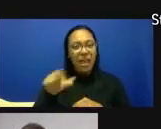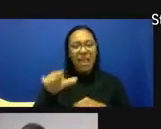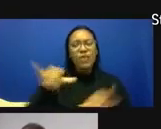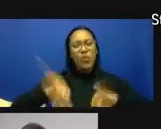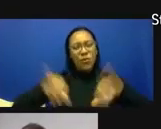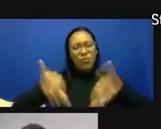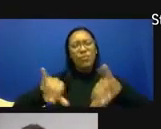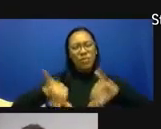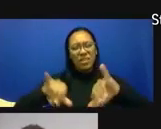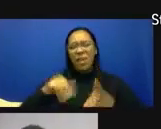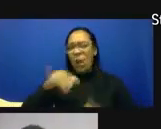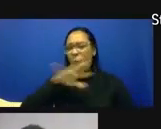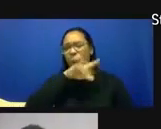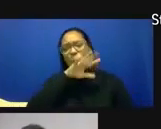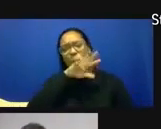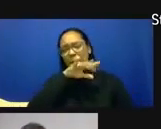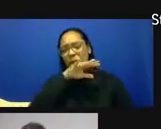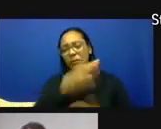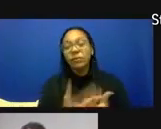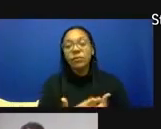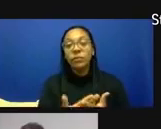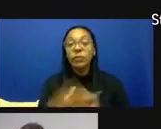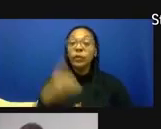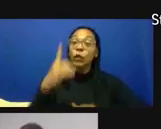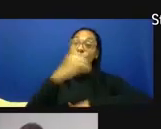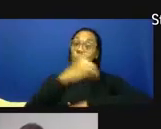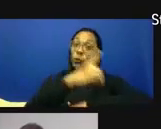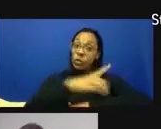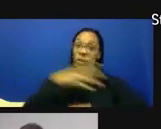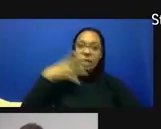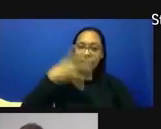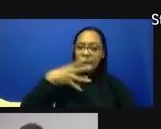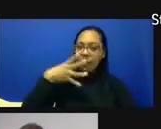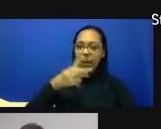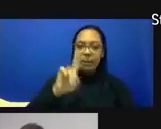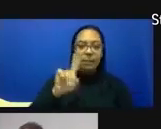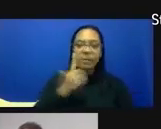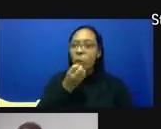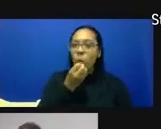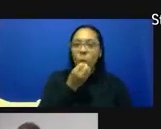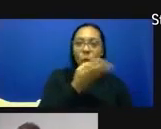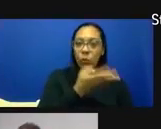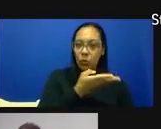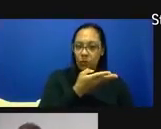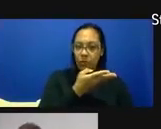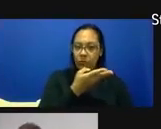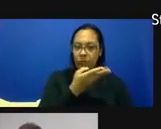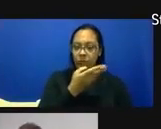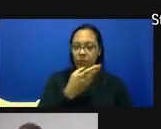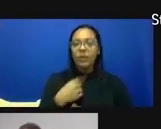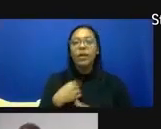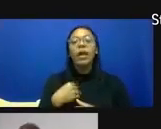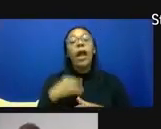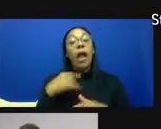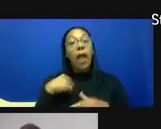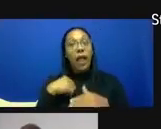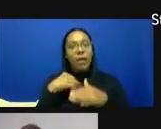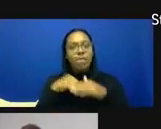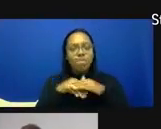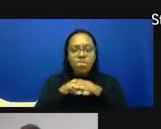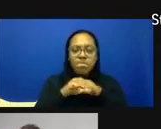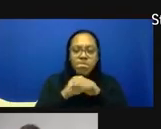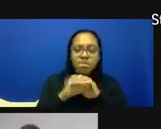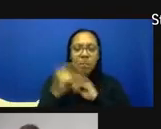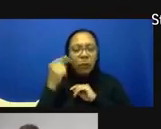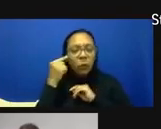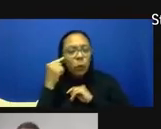ela, no dia da palestra, ela não me contou, mas ela guardou como que fazia para contar. Ela guardou esses preceitos, essas premissas de melhor